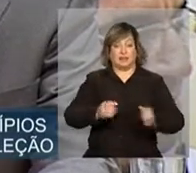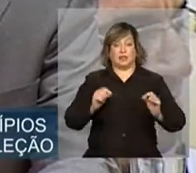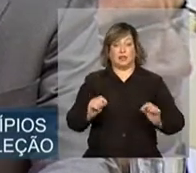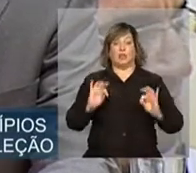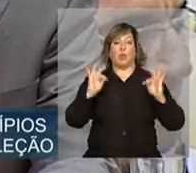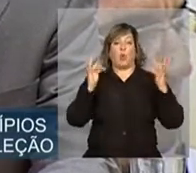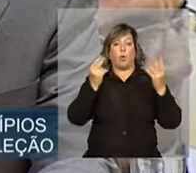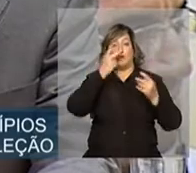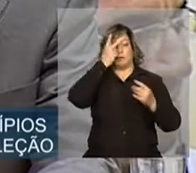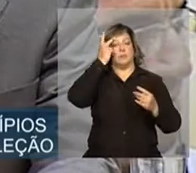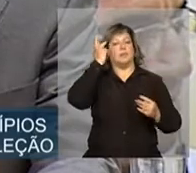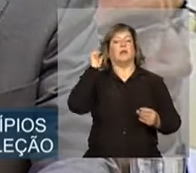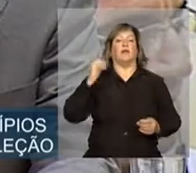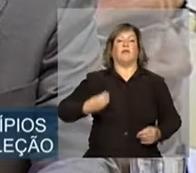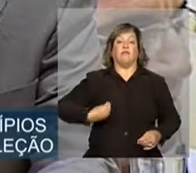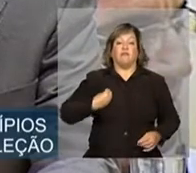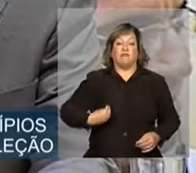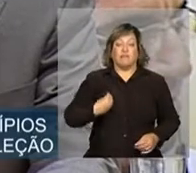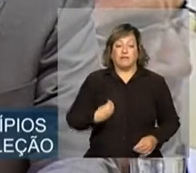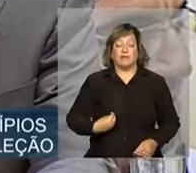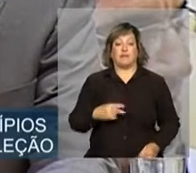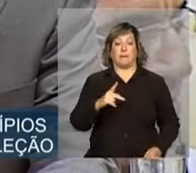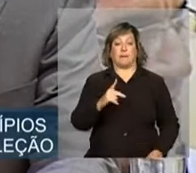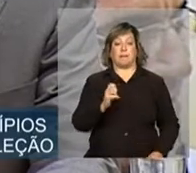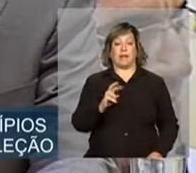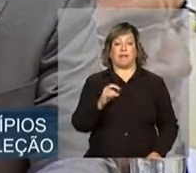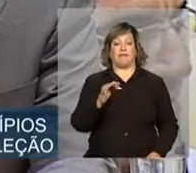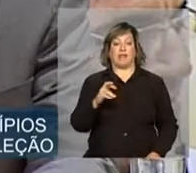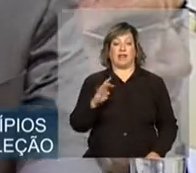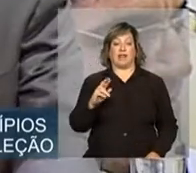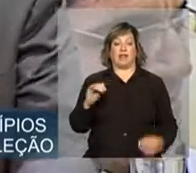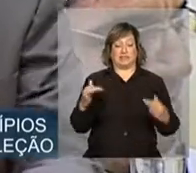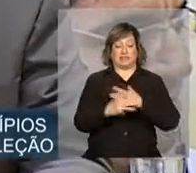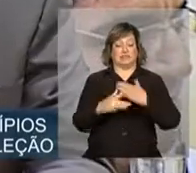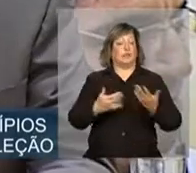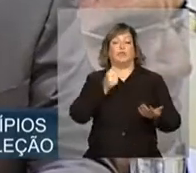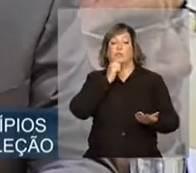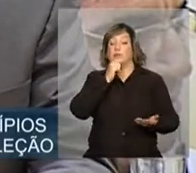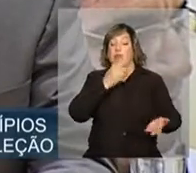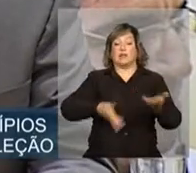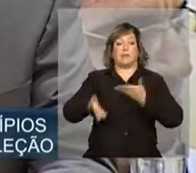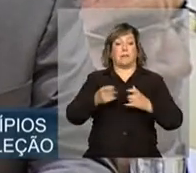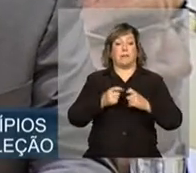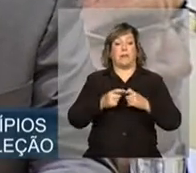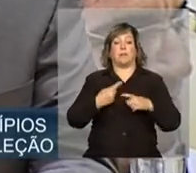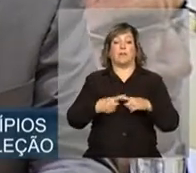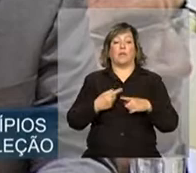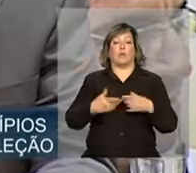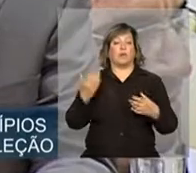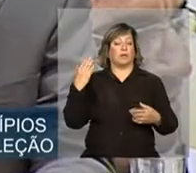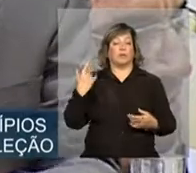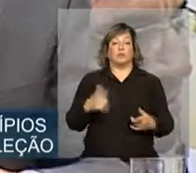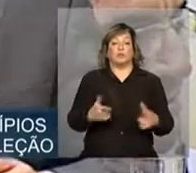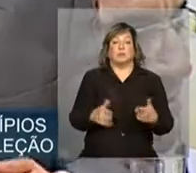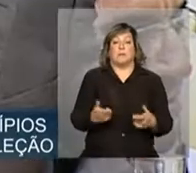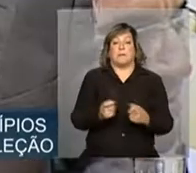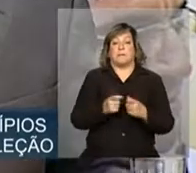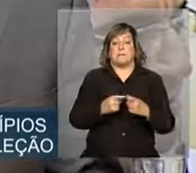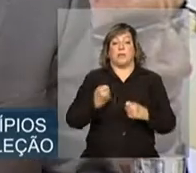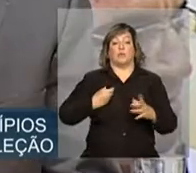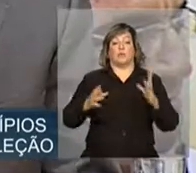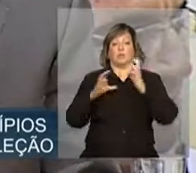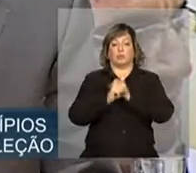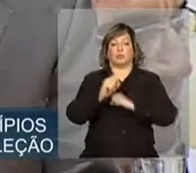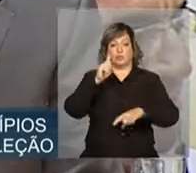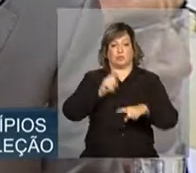às pessoas que vivem na periferia de grandes cidades e que não tem atendimento médico porque não temos número suficiente de médicos para